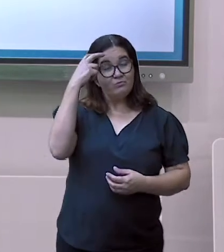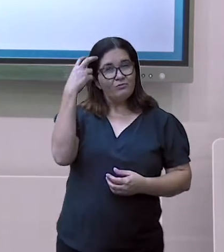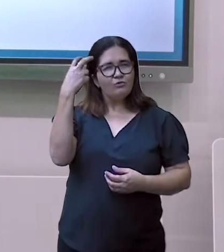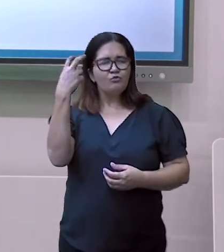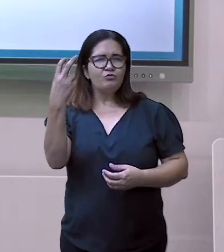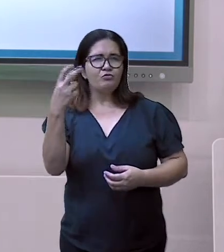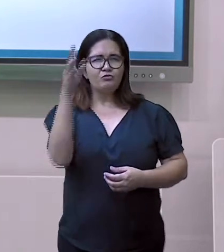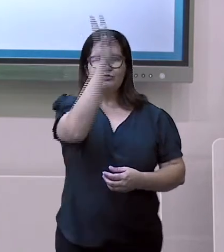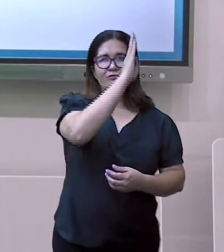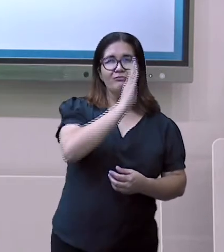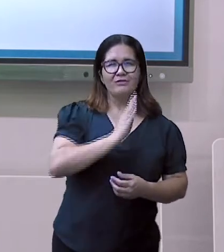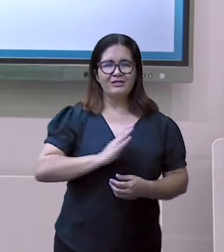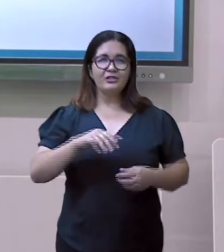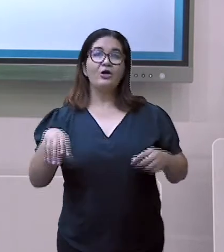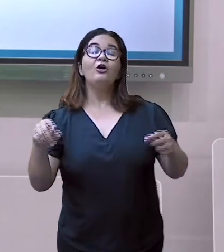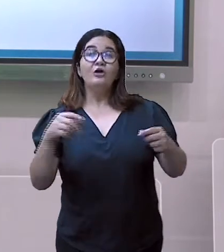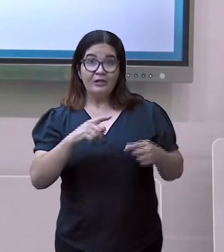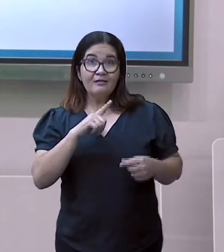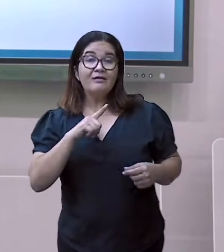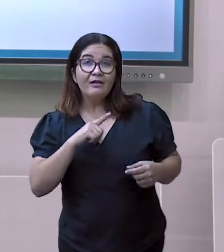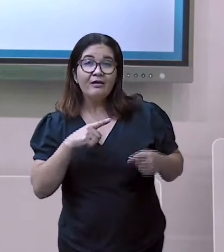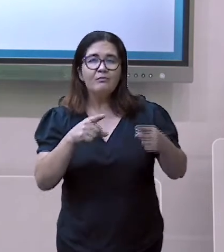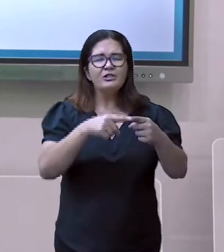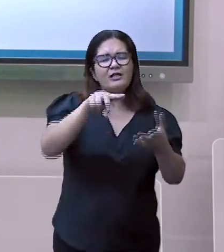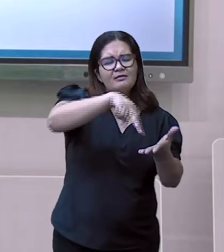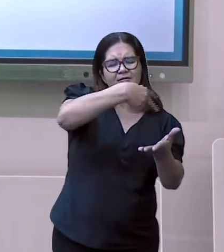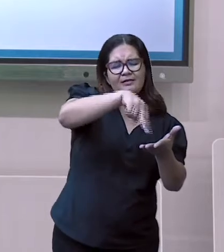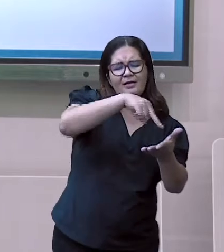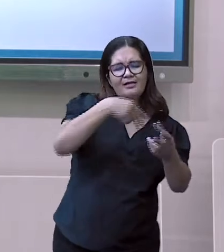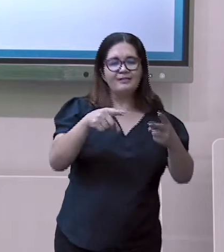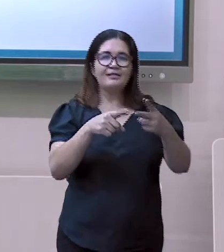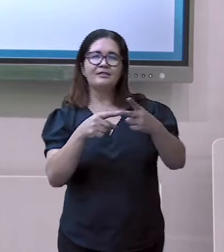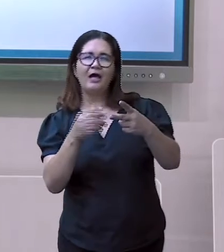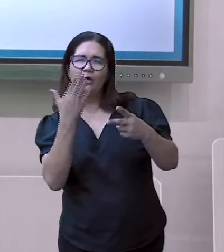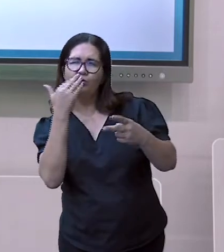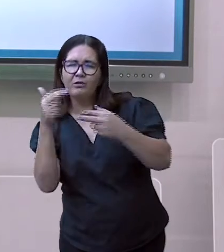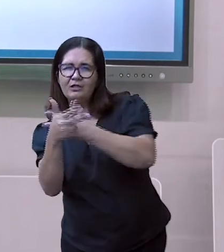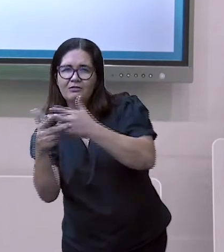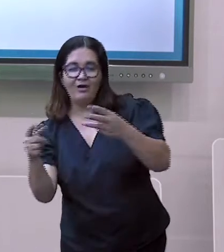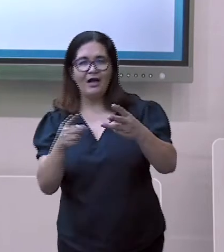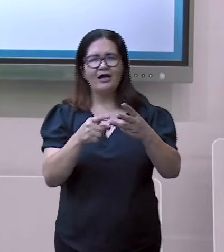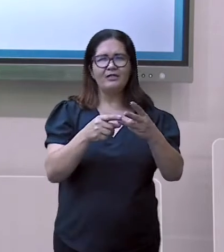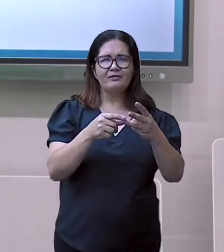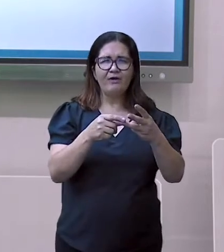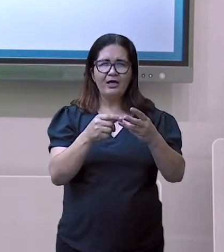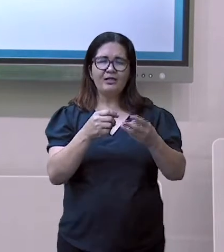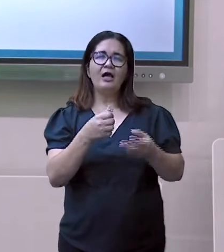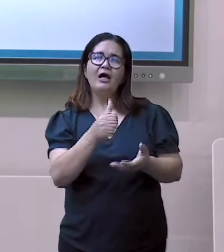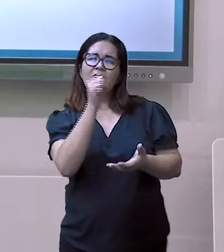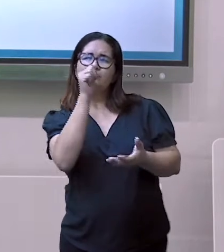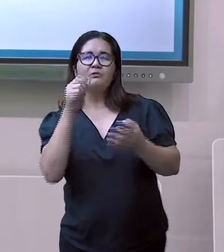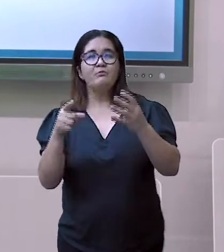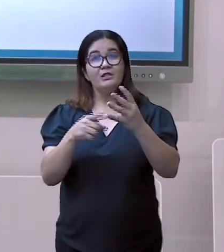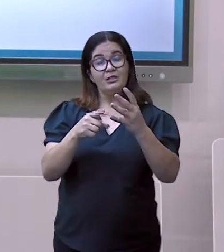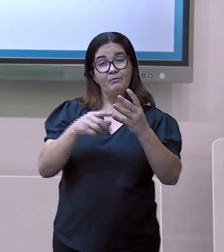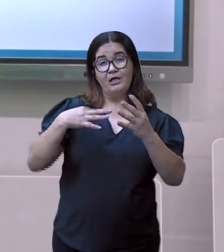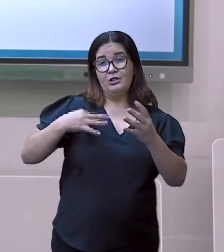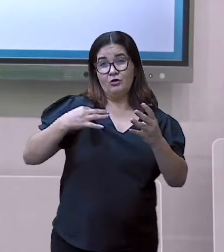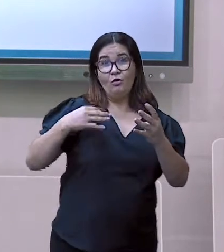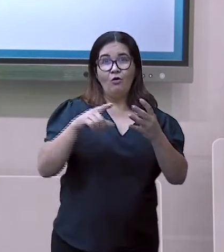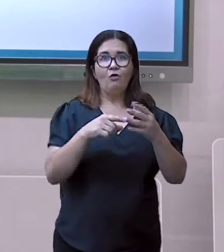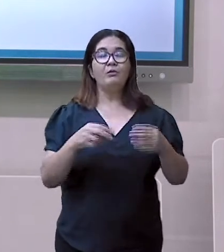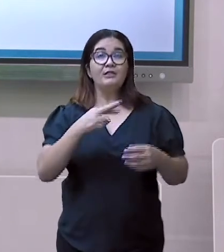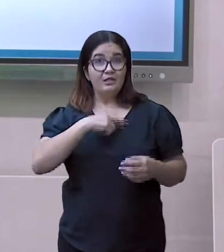culturais brasileiras, temos as danças, comidas, bebidas, vestimentas